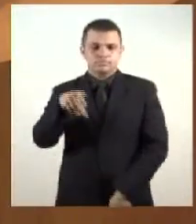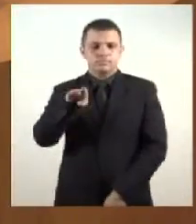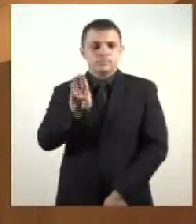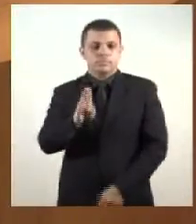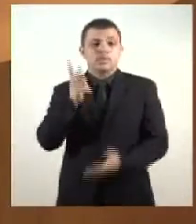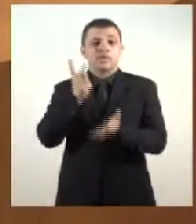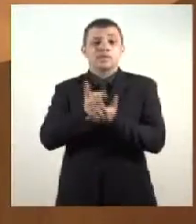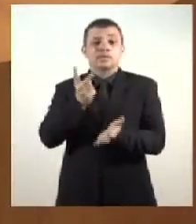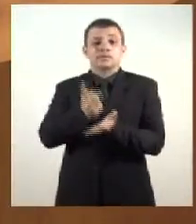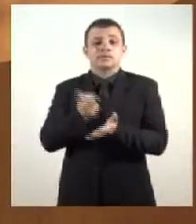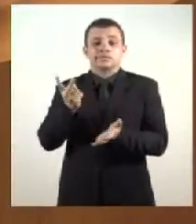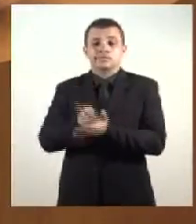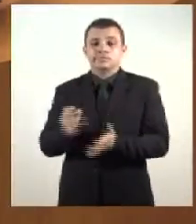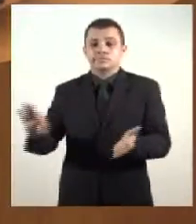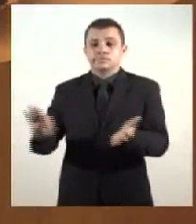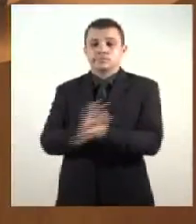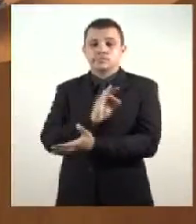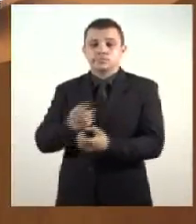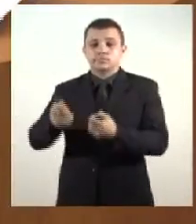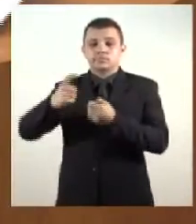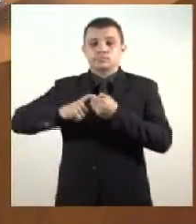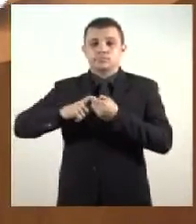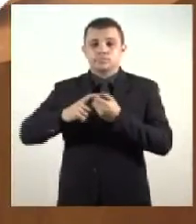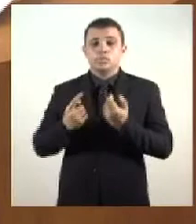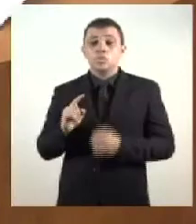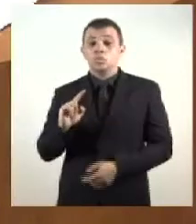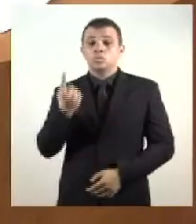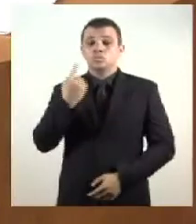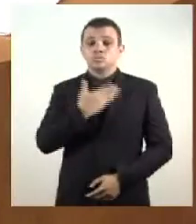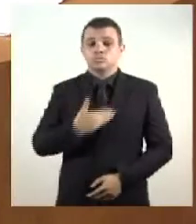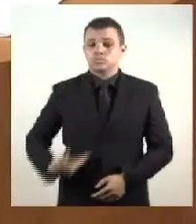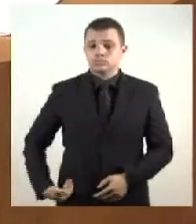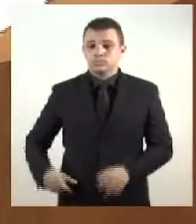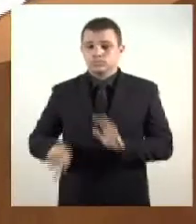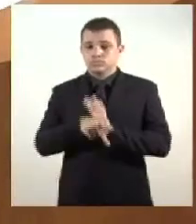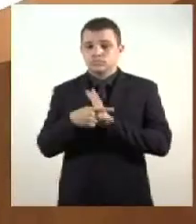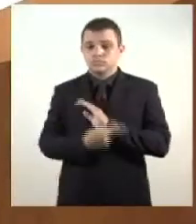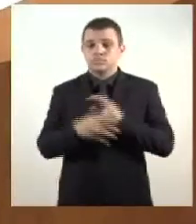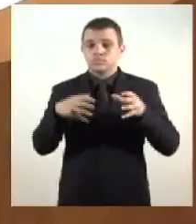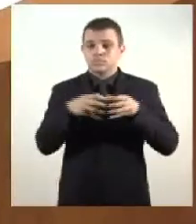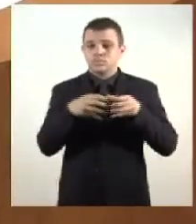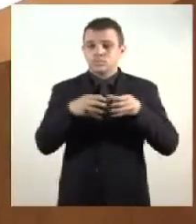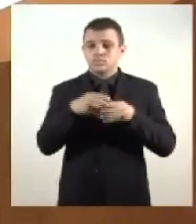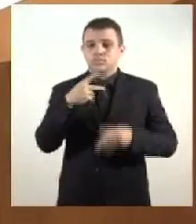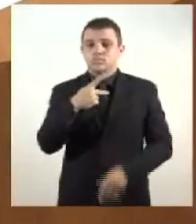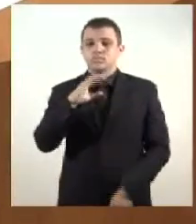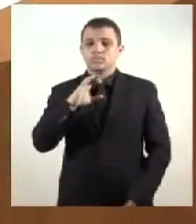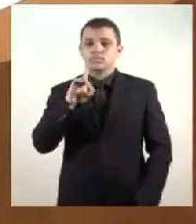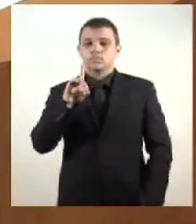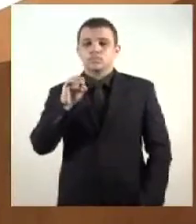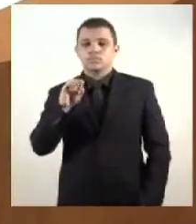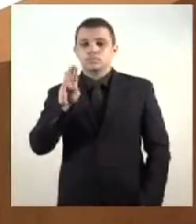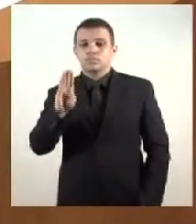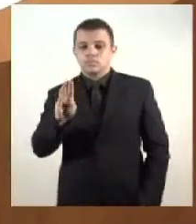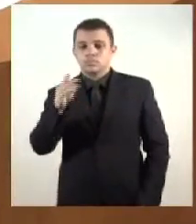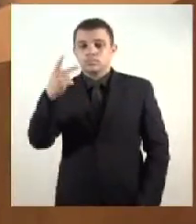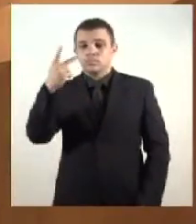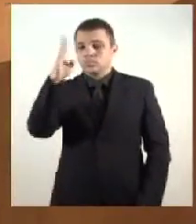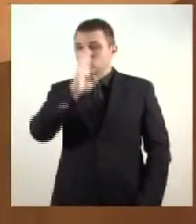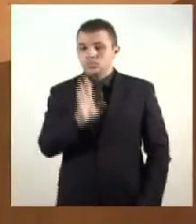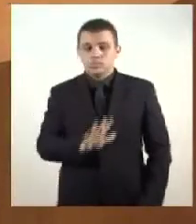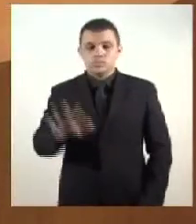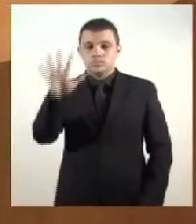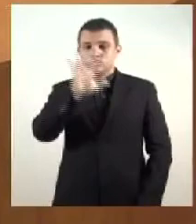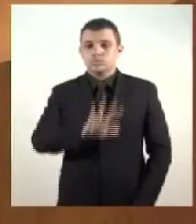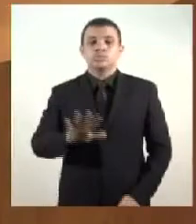único governador do PCdoB no país, o primeiro governador do PCdoB no país, e o